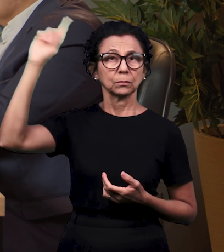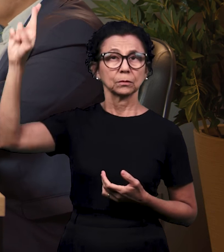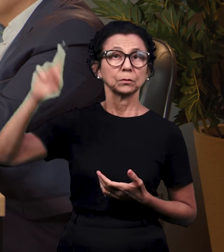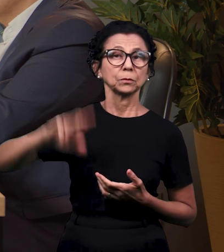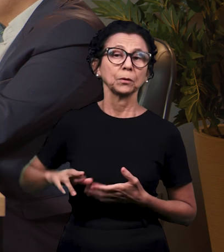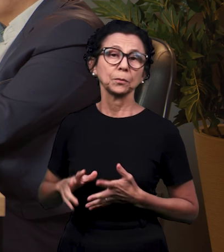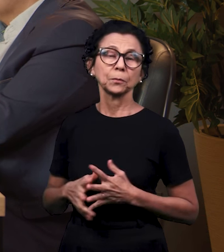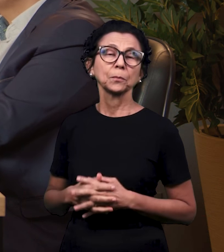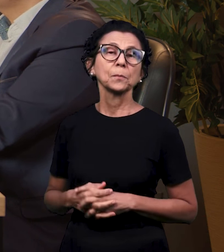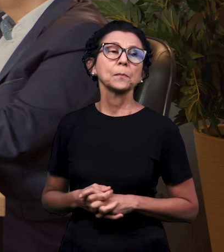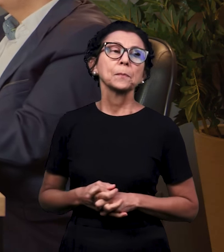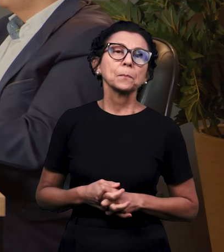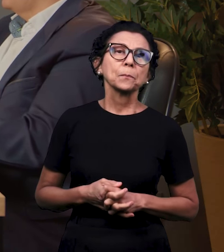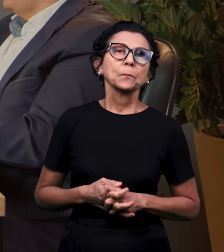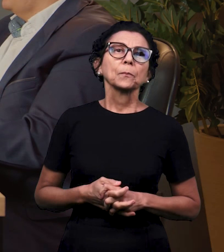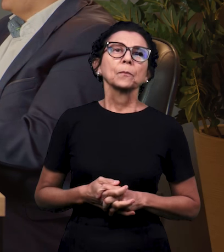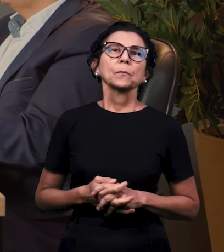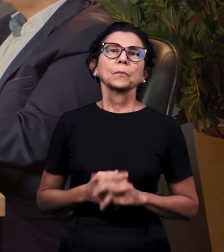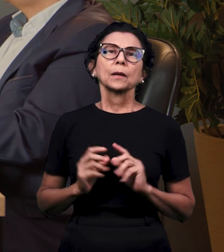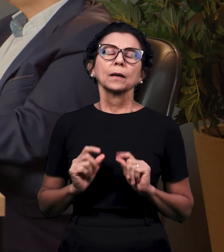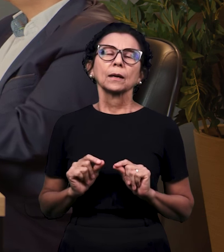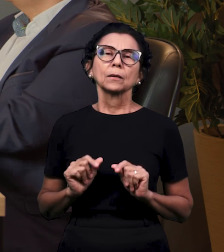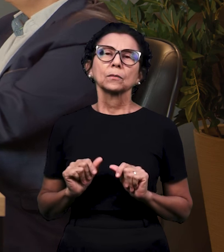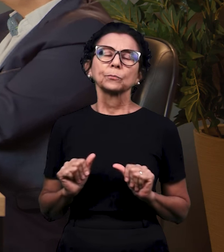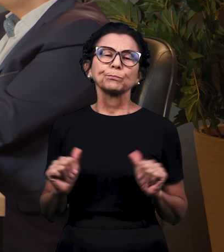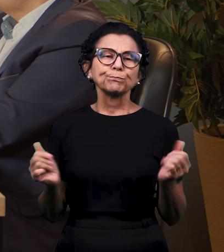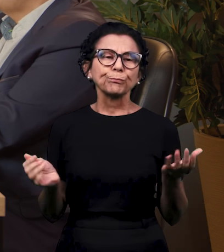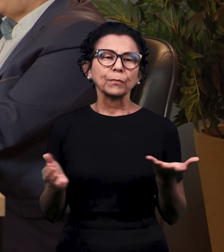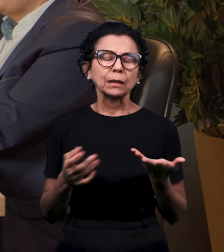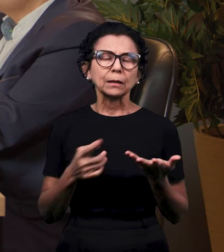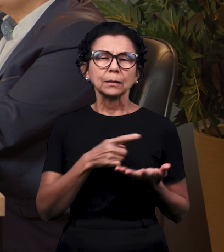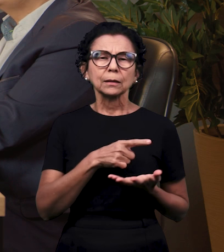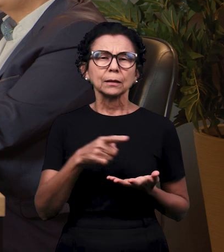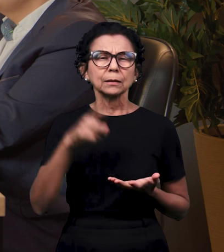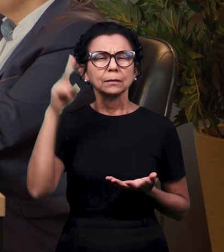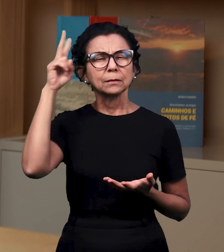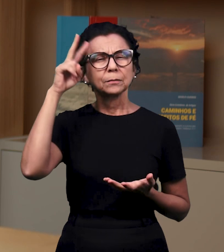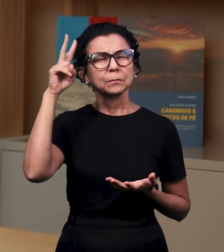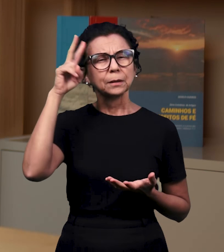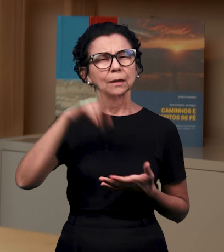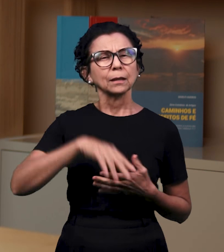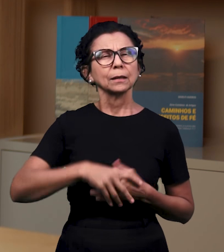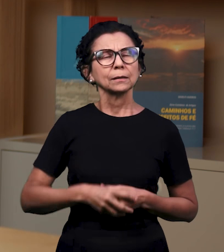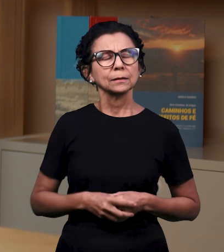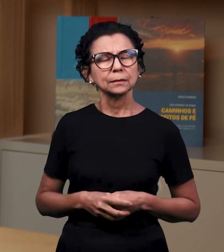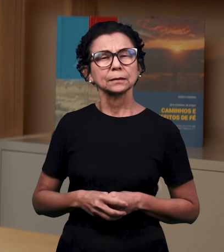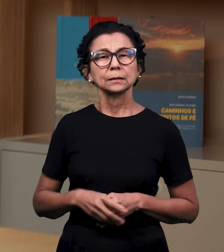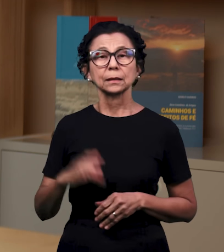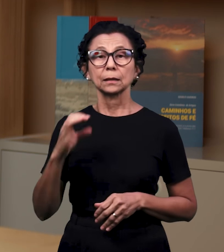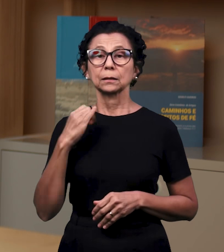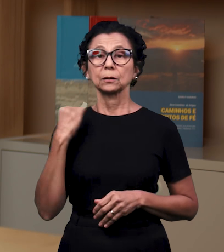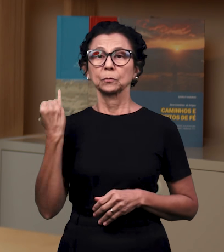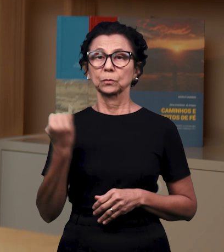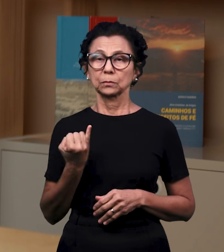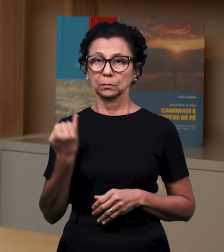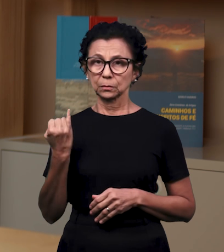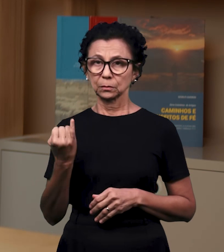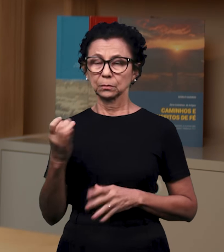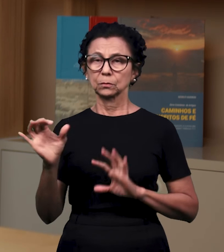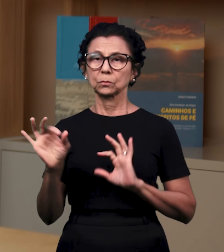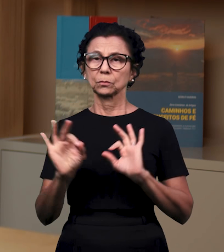Que Israel tivesse na sua memória a importância de estar preparado para ouvir